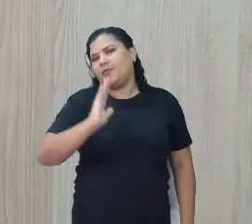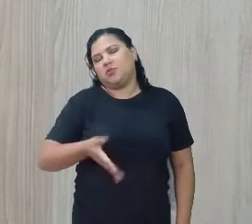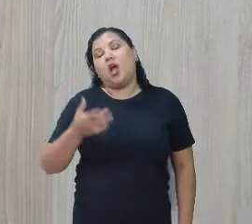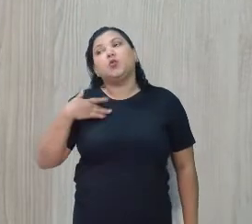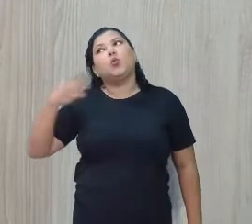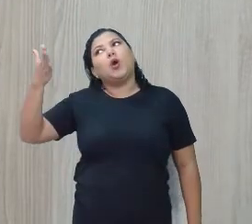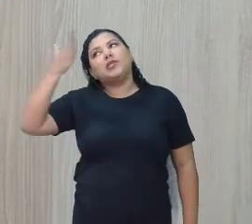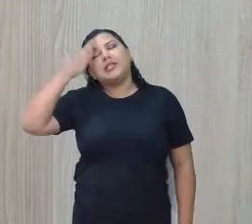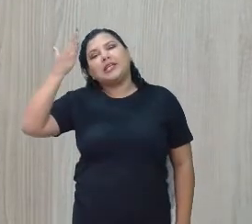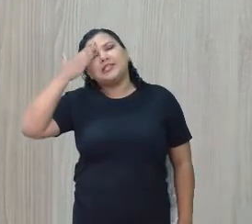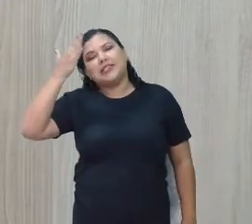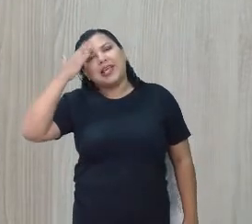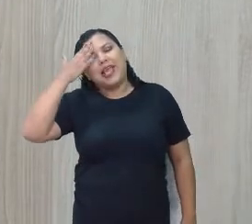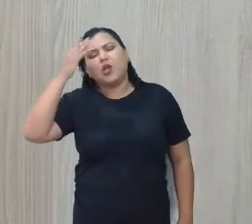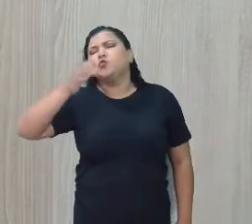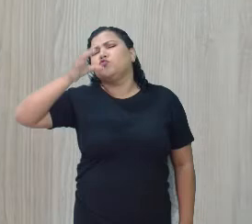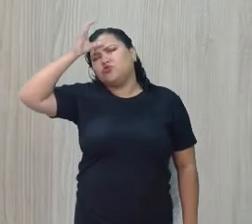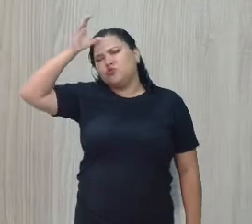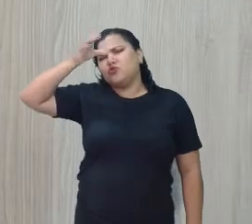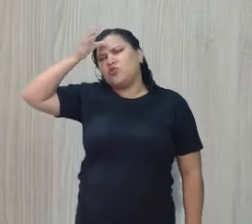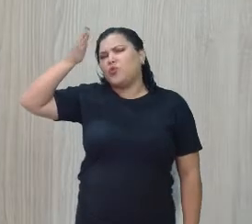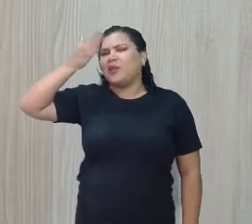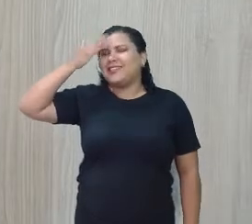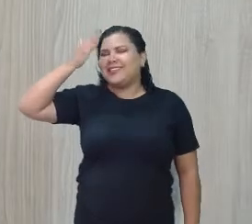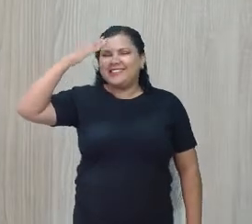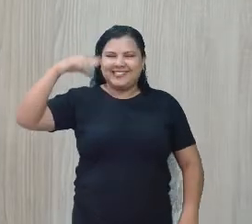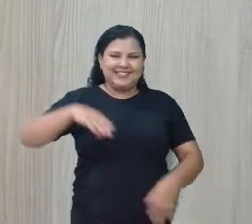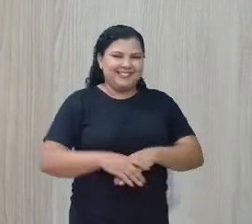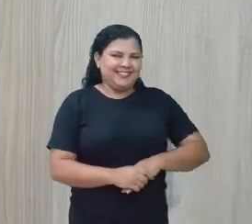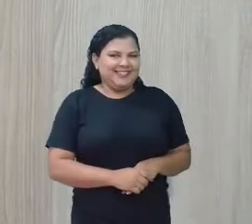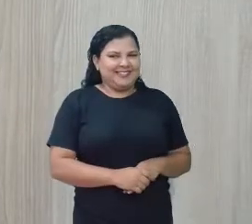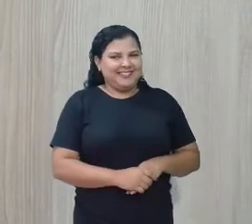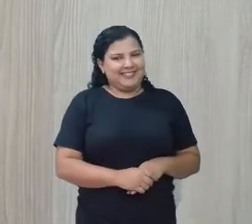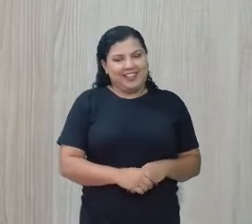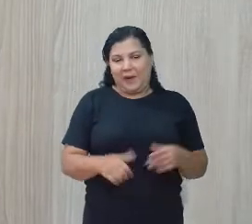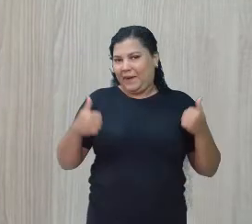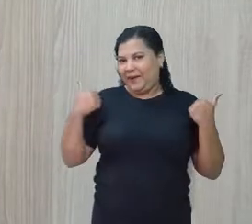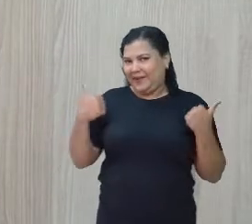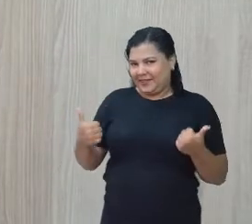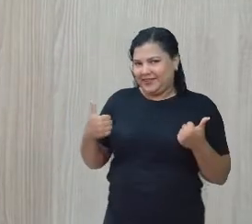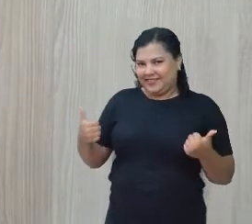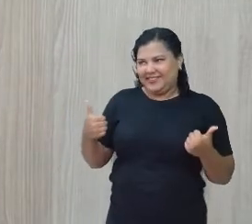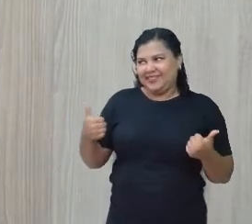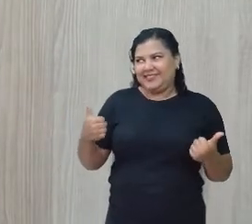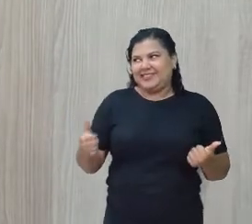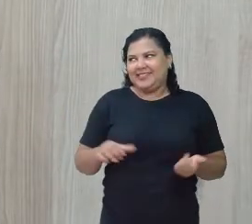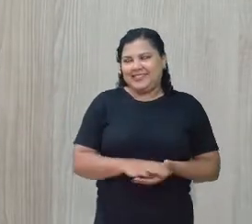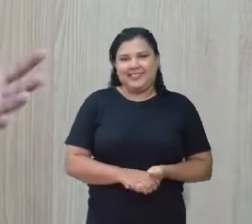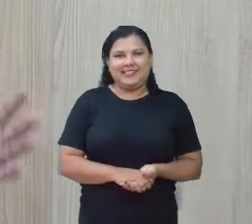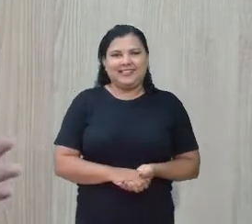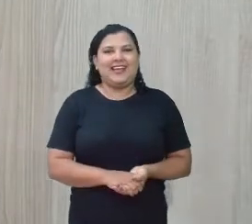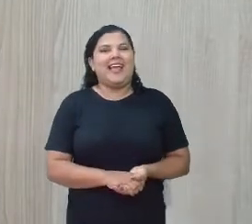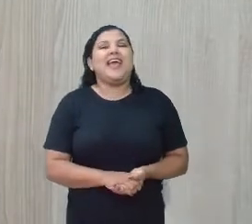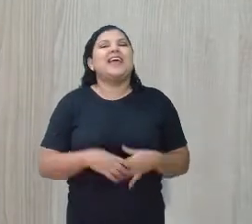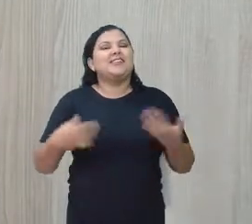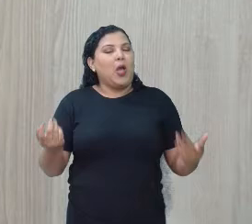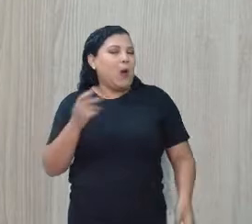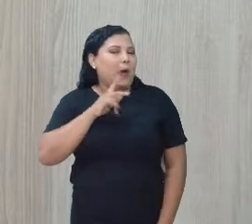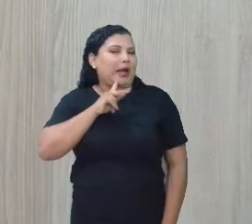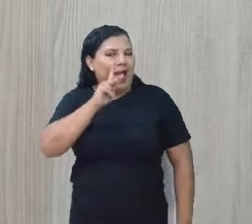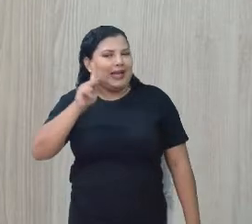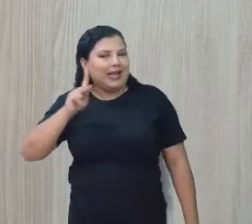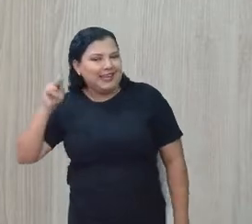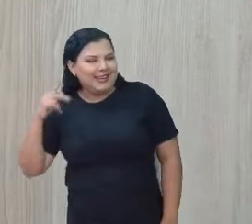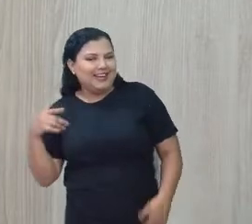estou entendendo, tia. Não é qualquer coisa, tá bom? Pronto, aí, mande kkkk, e já, Arthur